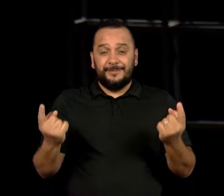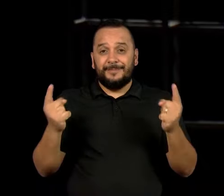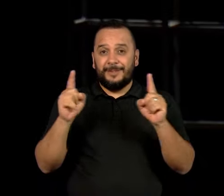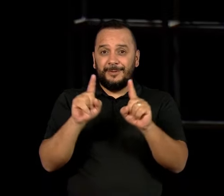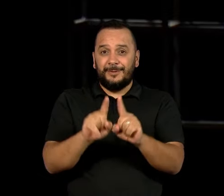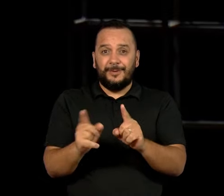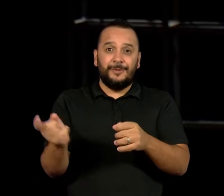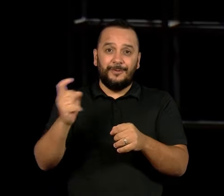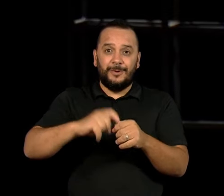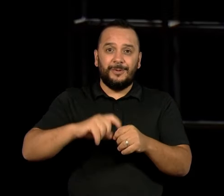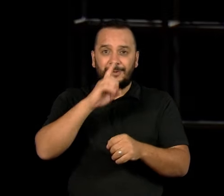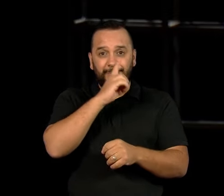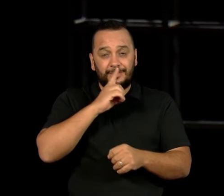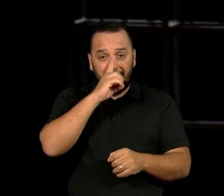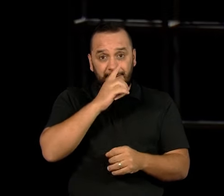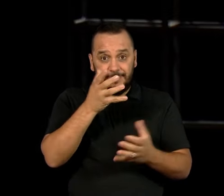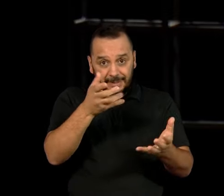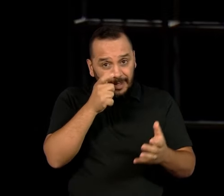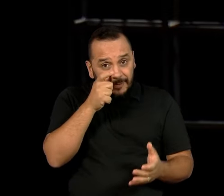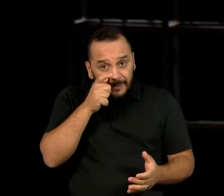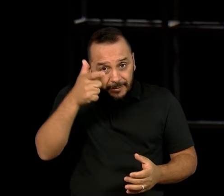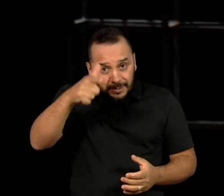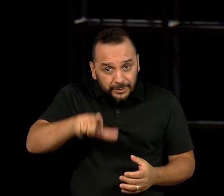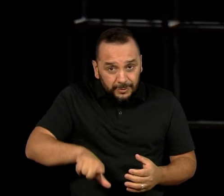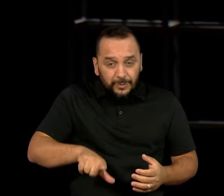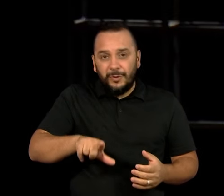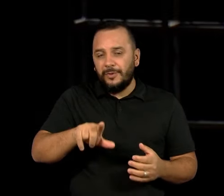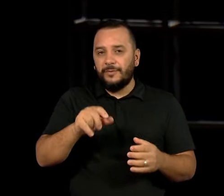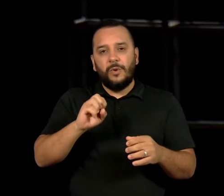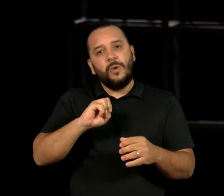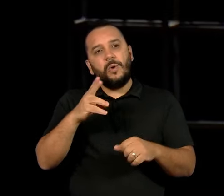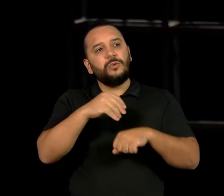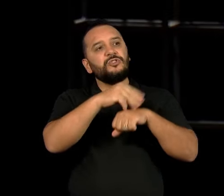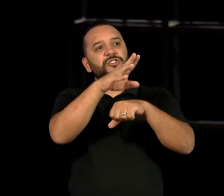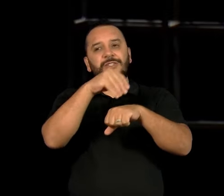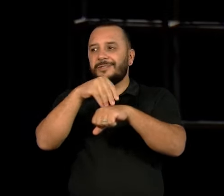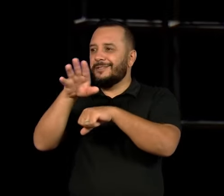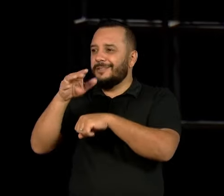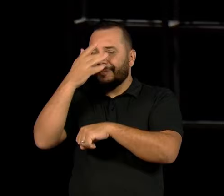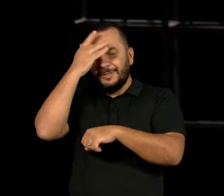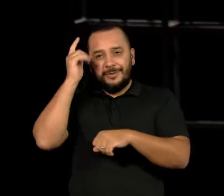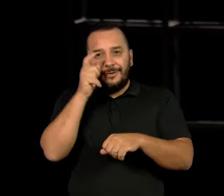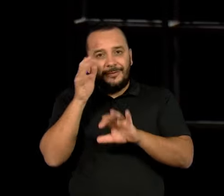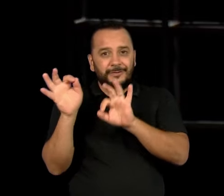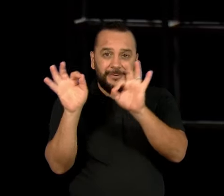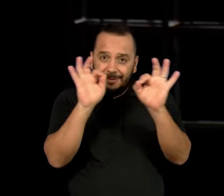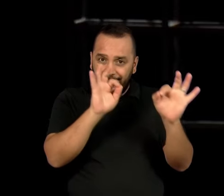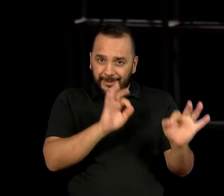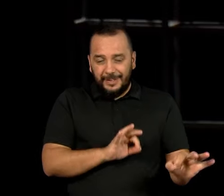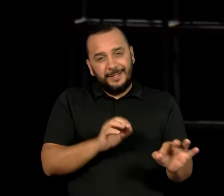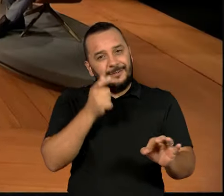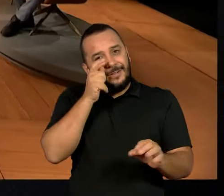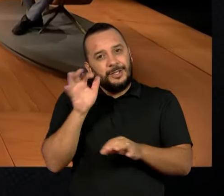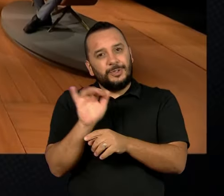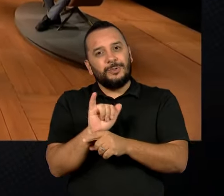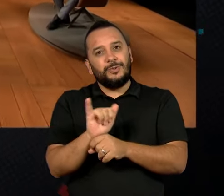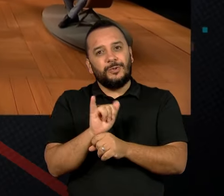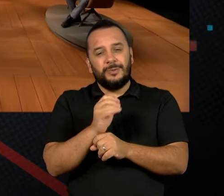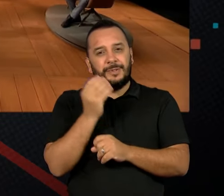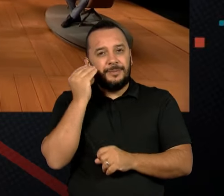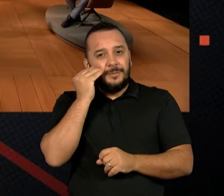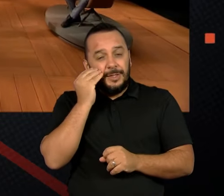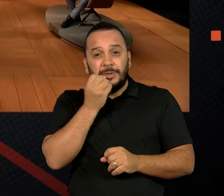domingo. Lembrando que quem quiser rever ou recomendar nosso programa é só acessar o YouTube. Beijo, boa noite.